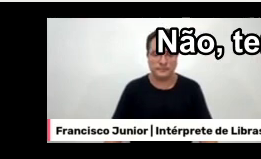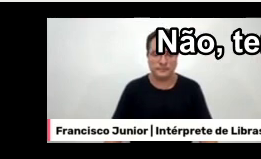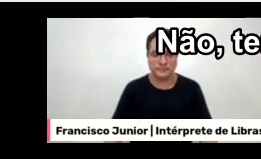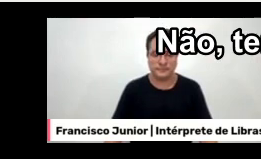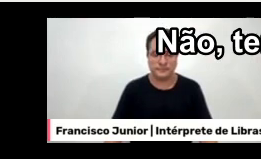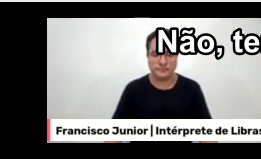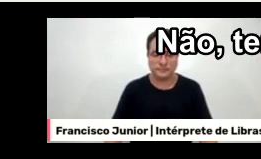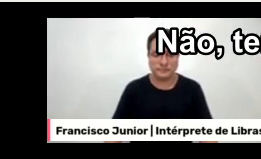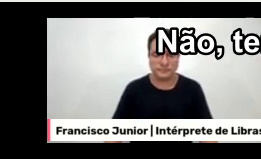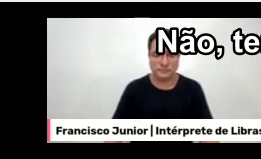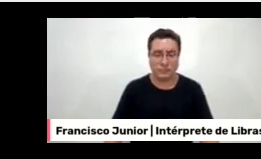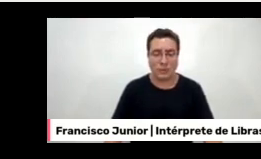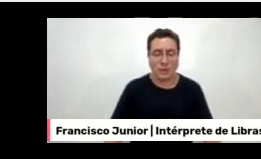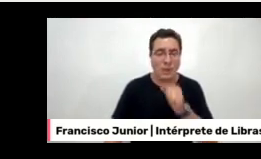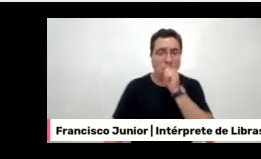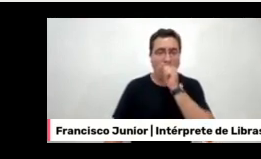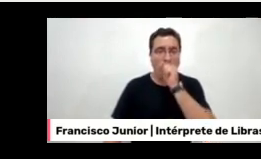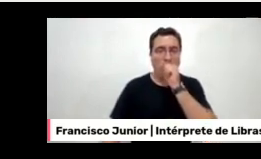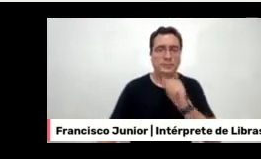Não, tenho aqui.